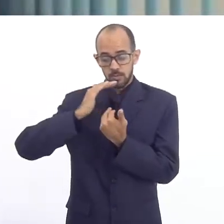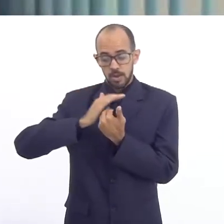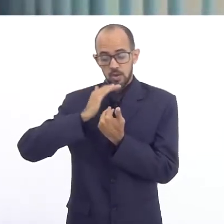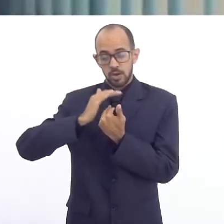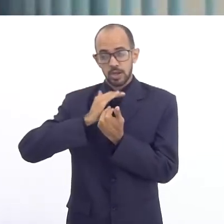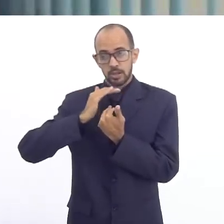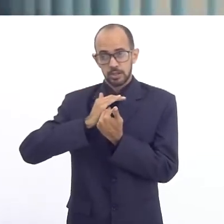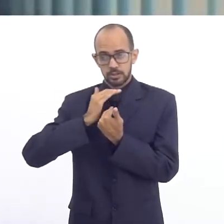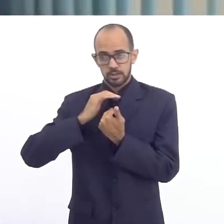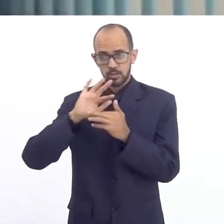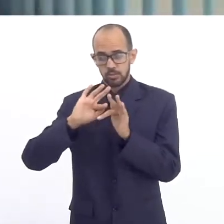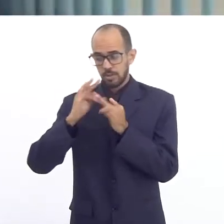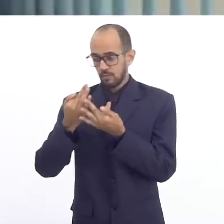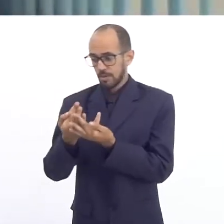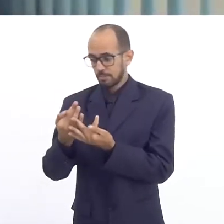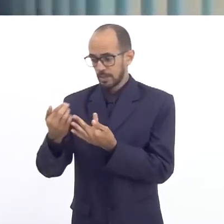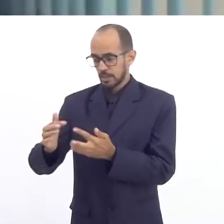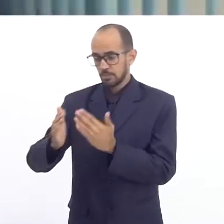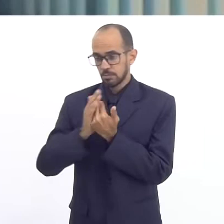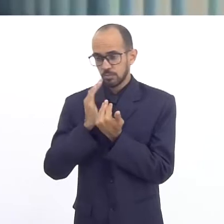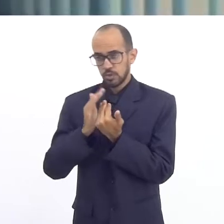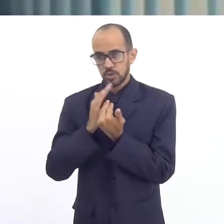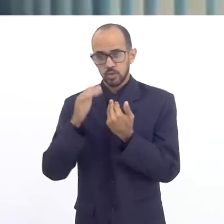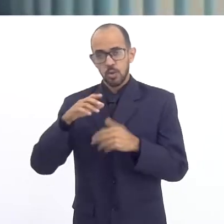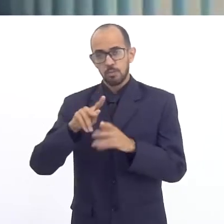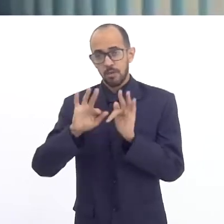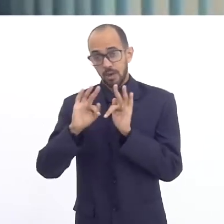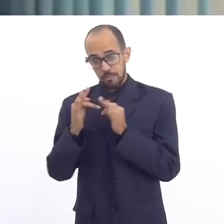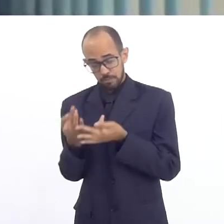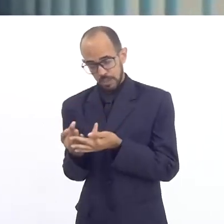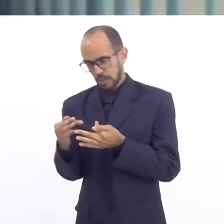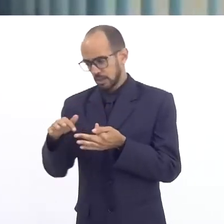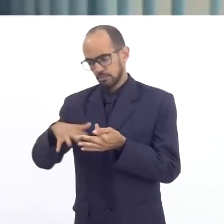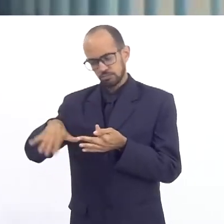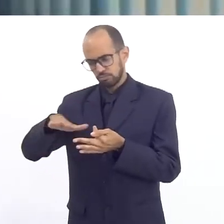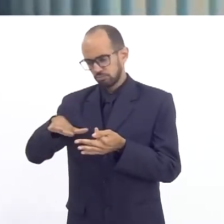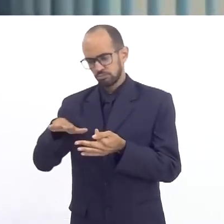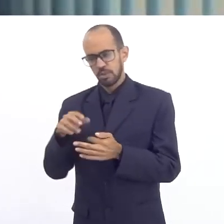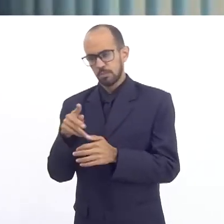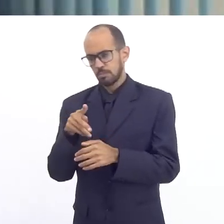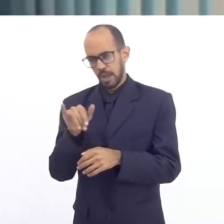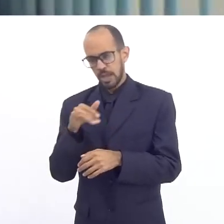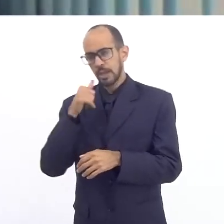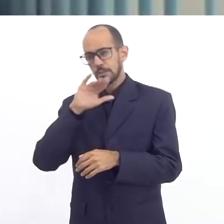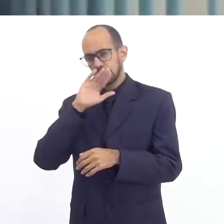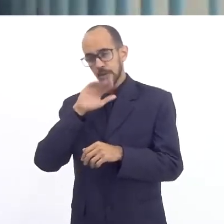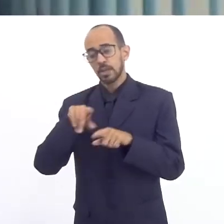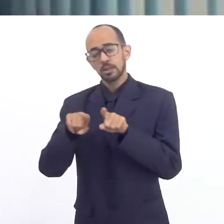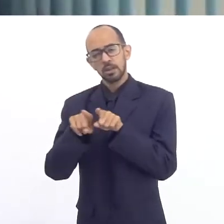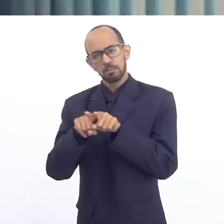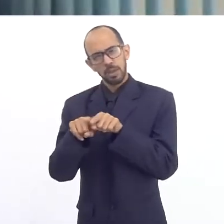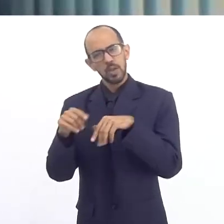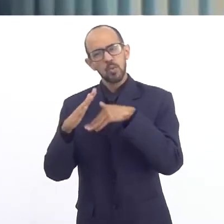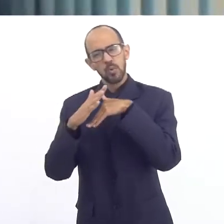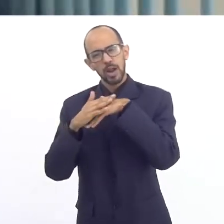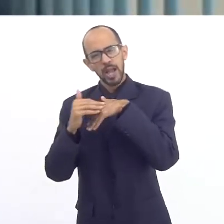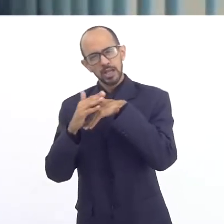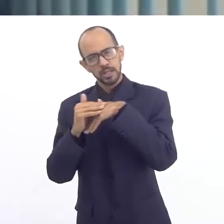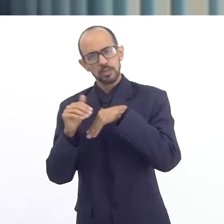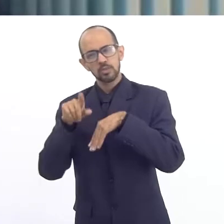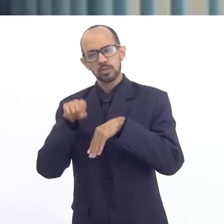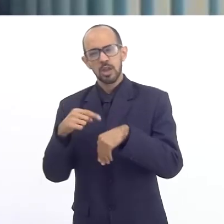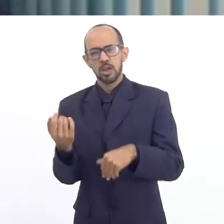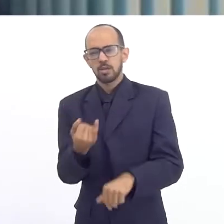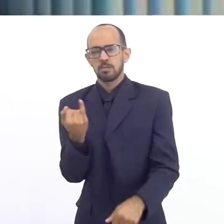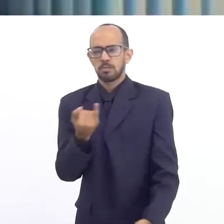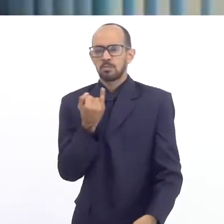né, que orientava a minha família, meus pais, né, especificamente, e fora o afeto, né, que era